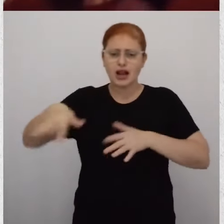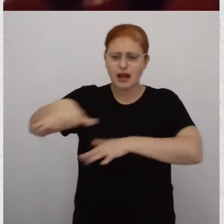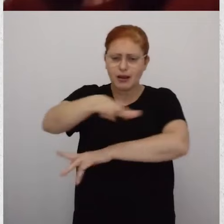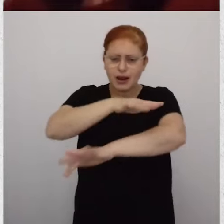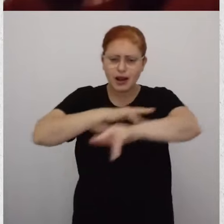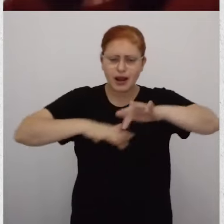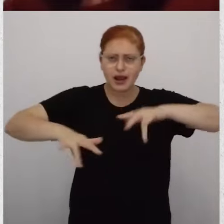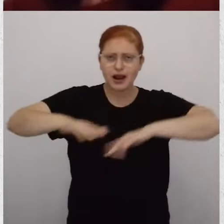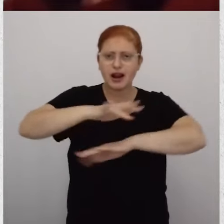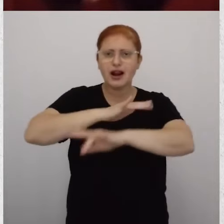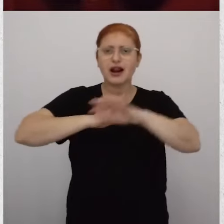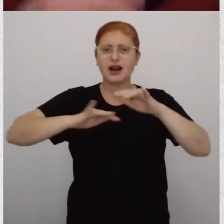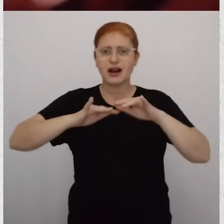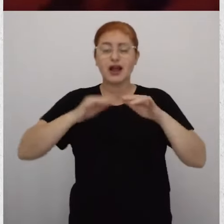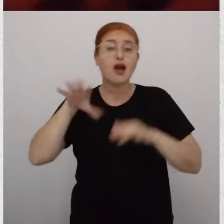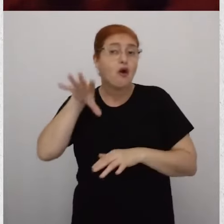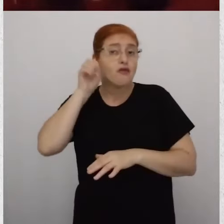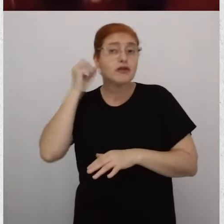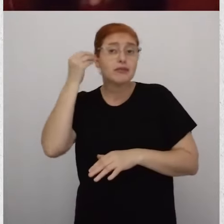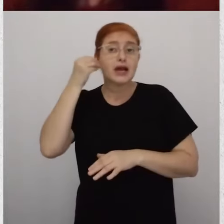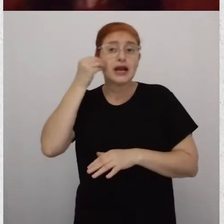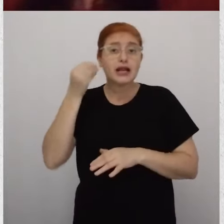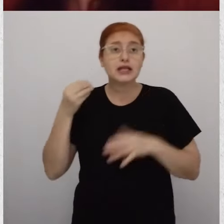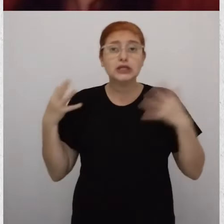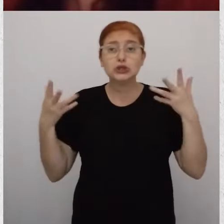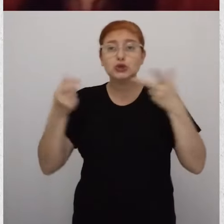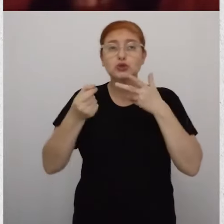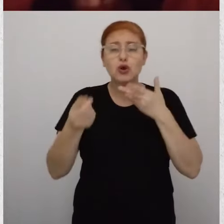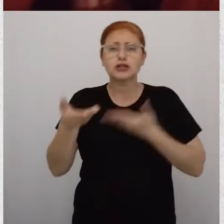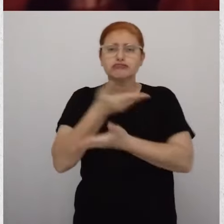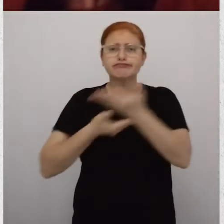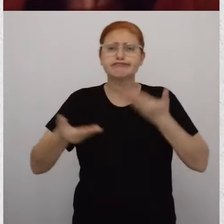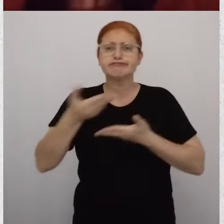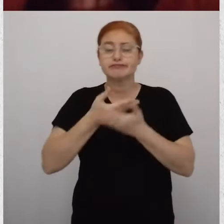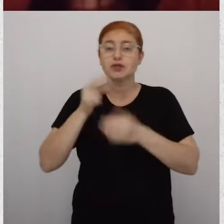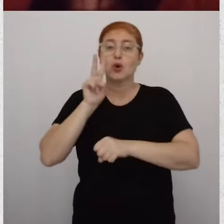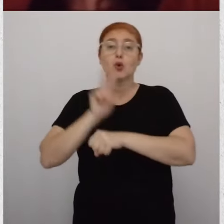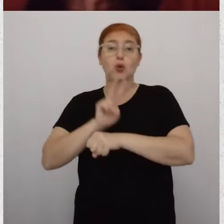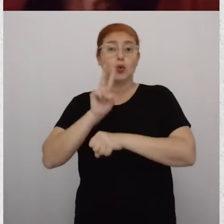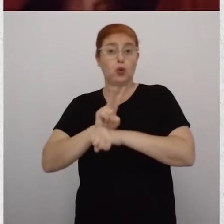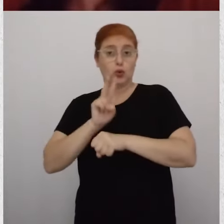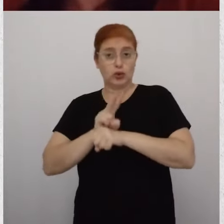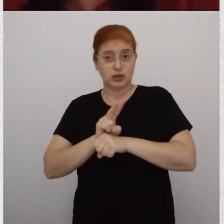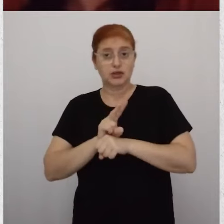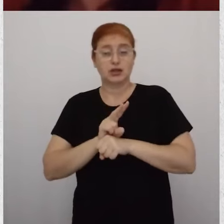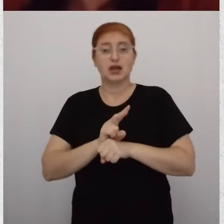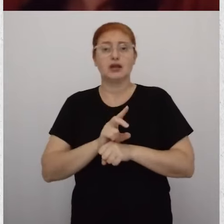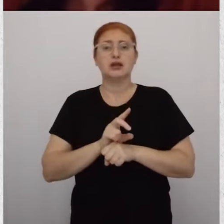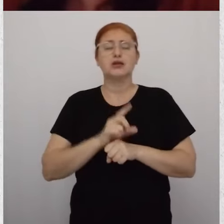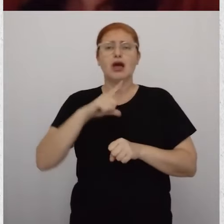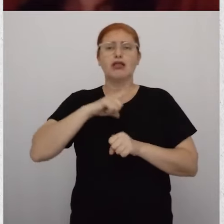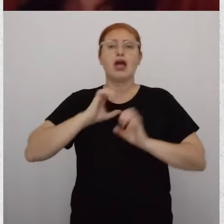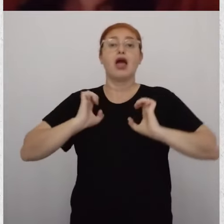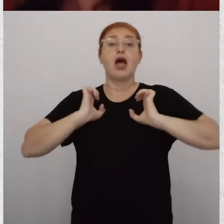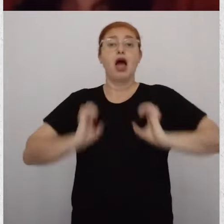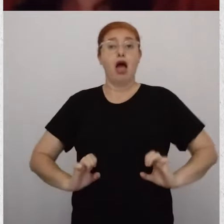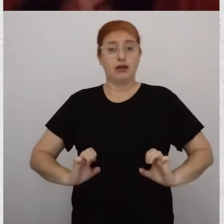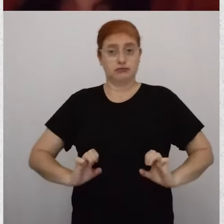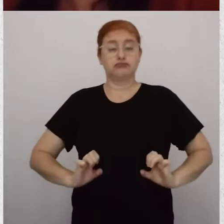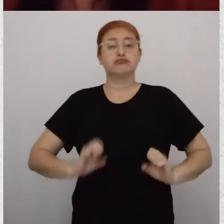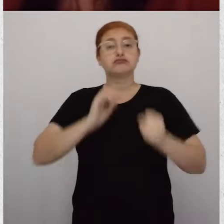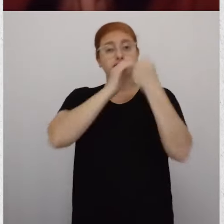as experiências umas das outras, né? O cuidado acaba aparecendo como um elemento de uma ética, na verdade,